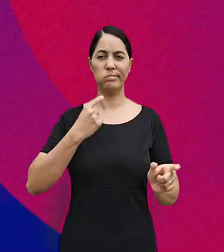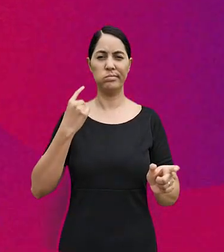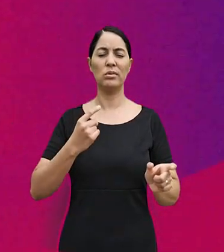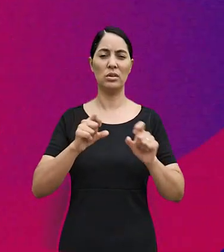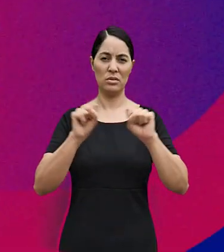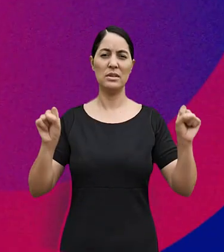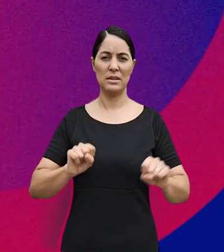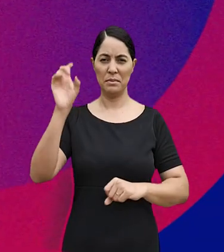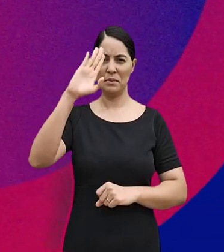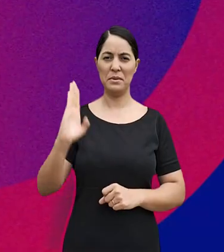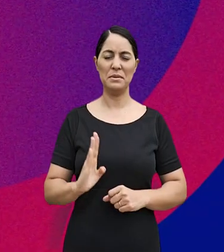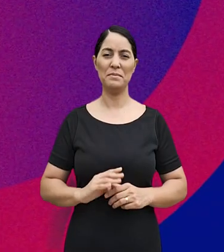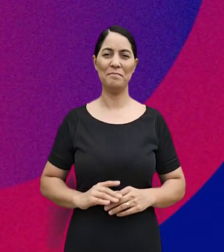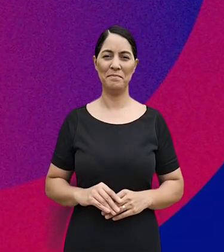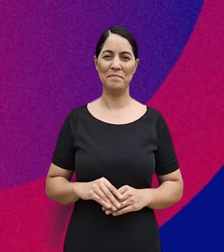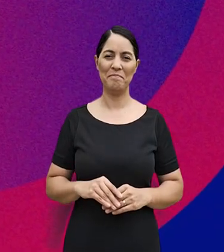Né?